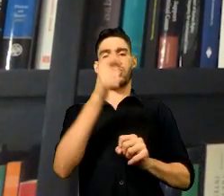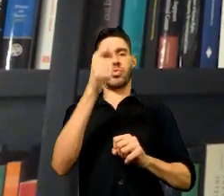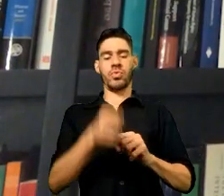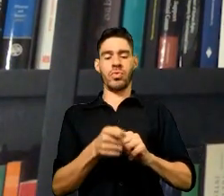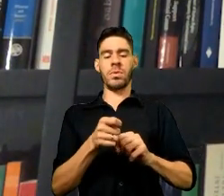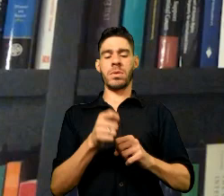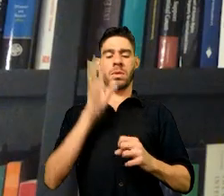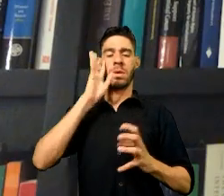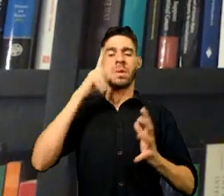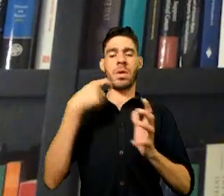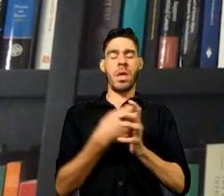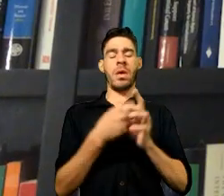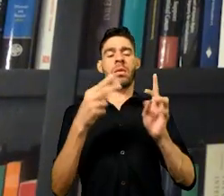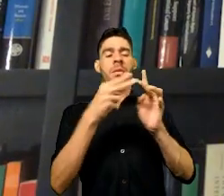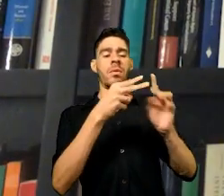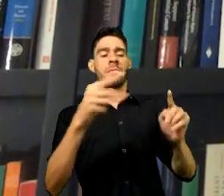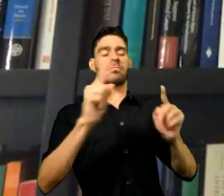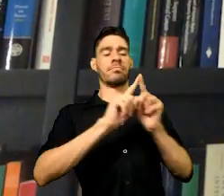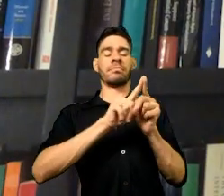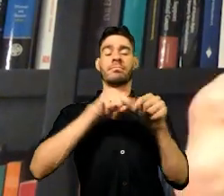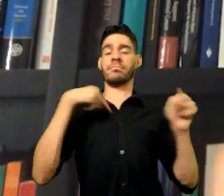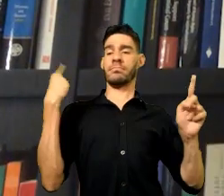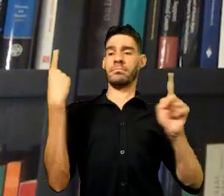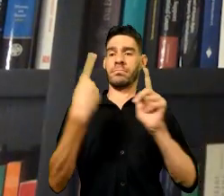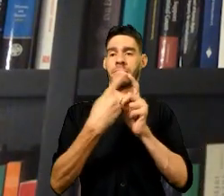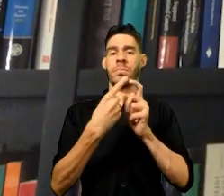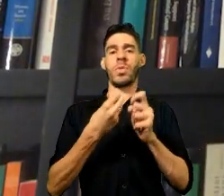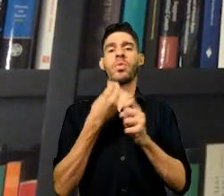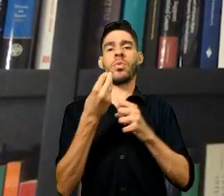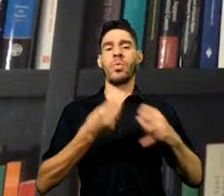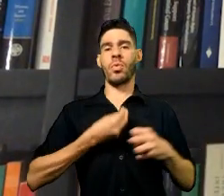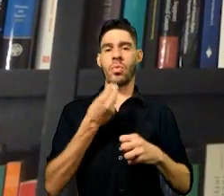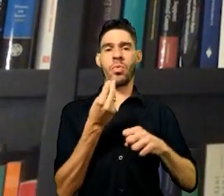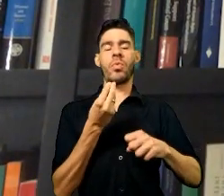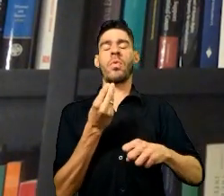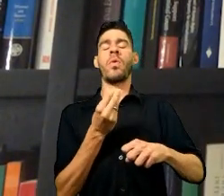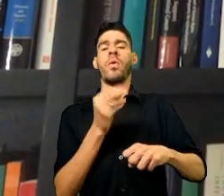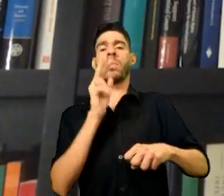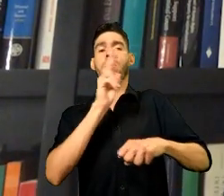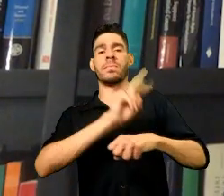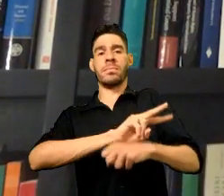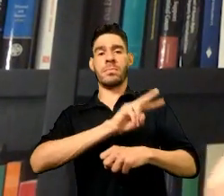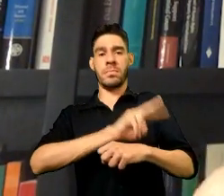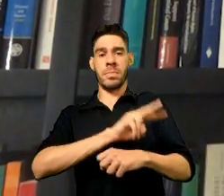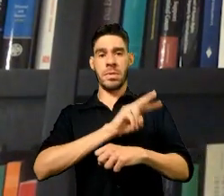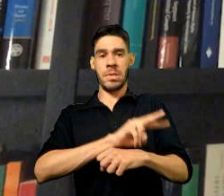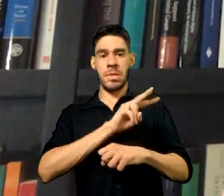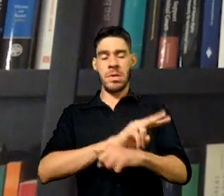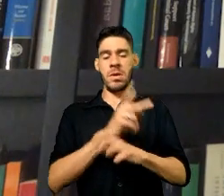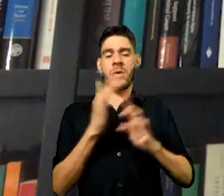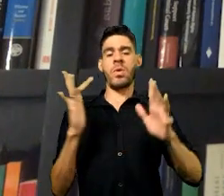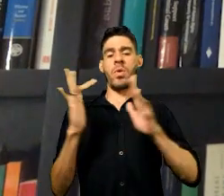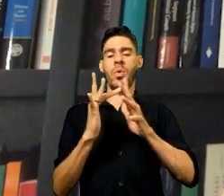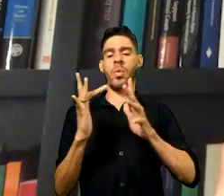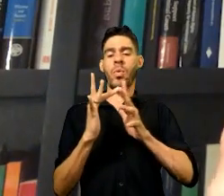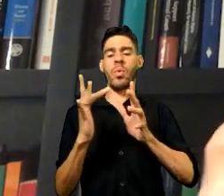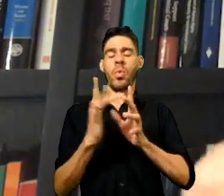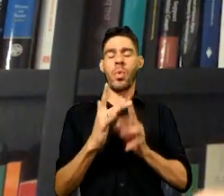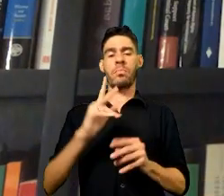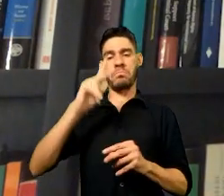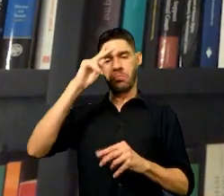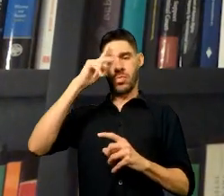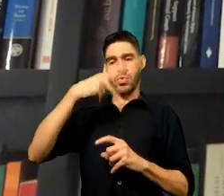bem claro na designação deste ato, no despacho, como será resguardado